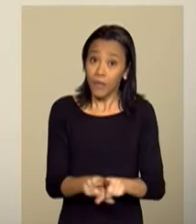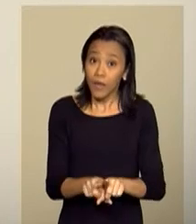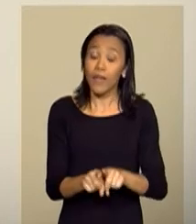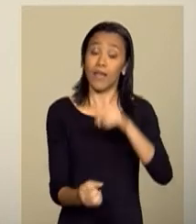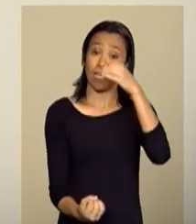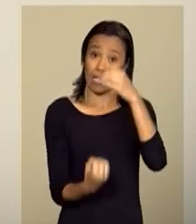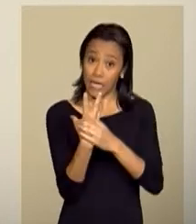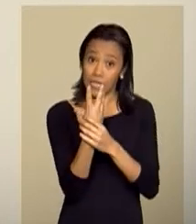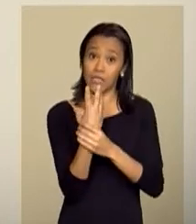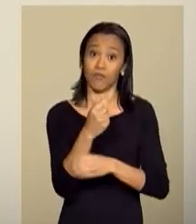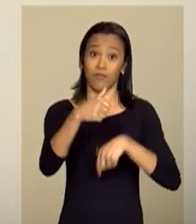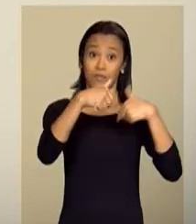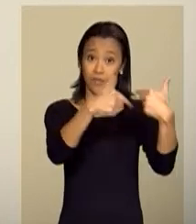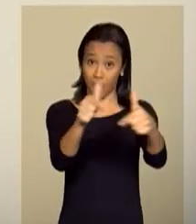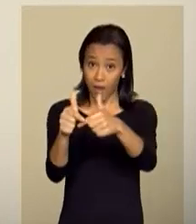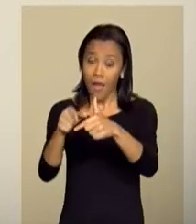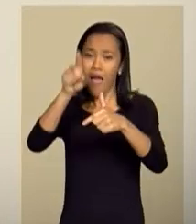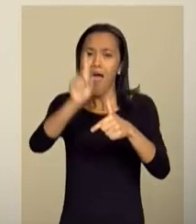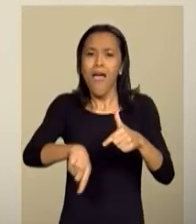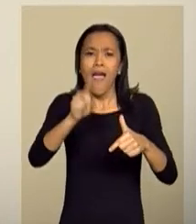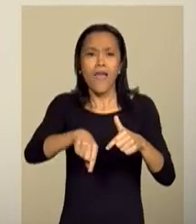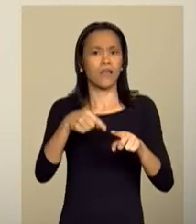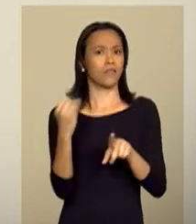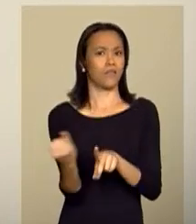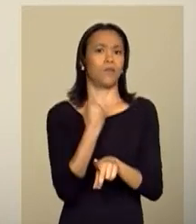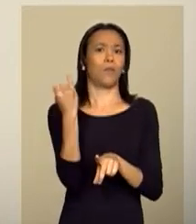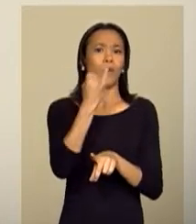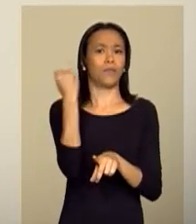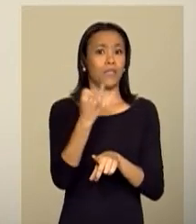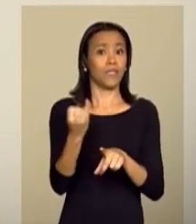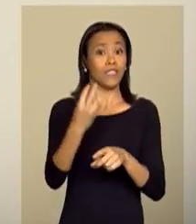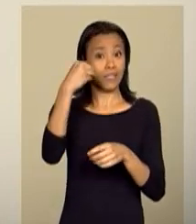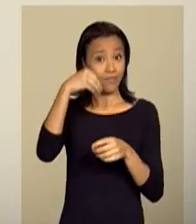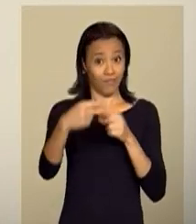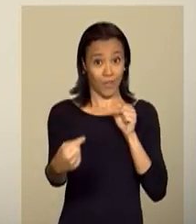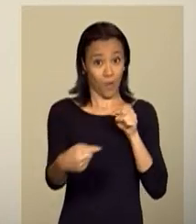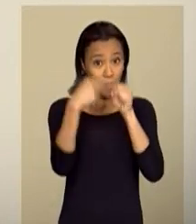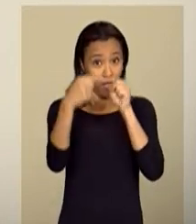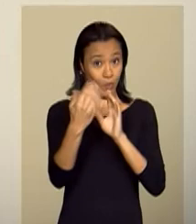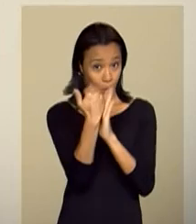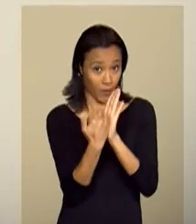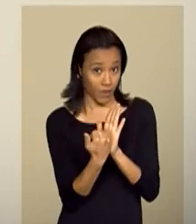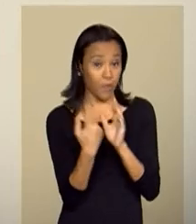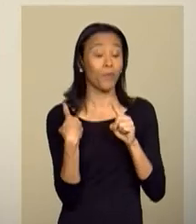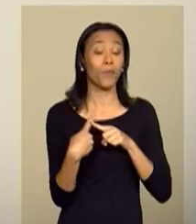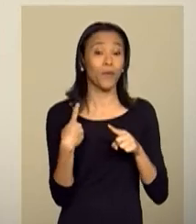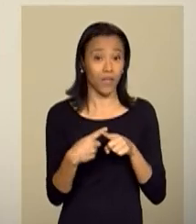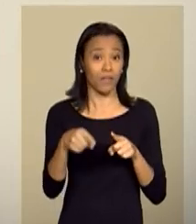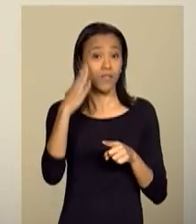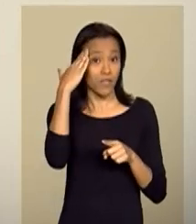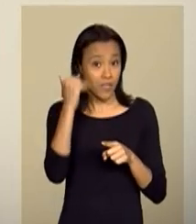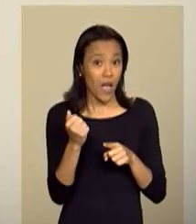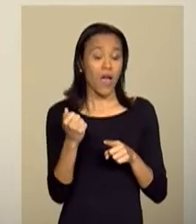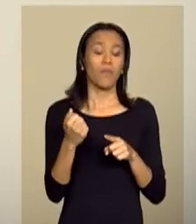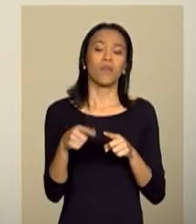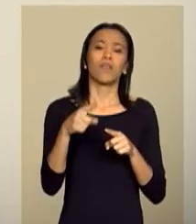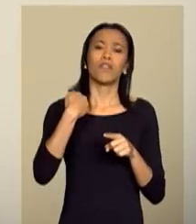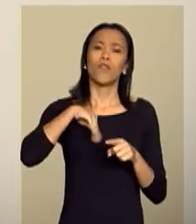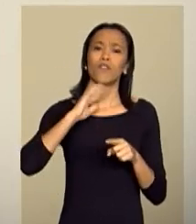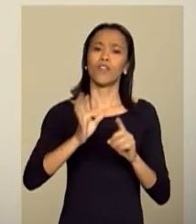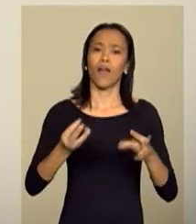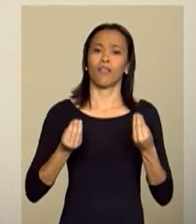criação de empregos é um lado muito importante do Minha Casa Minha Vida você sabe né Luciano que nós já